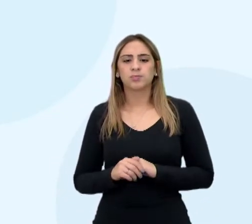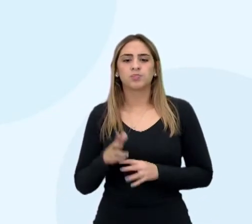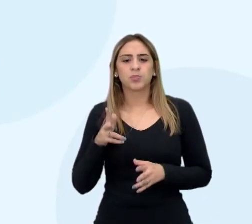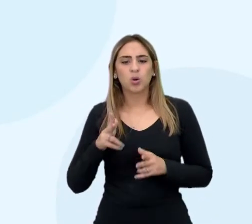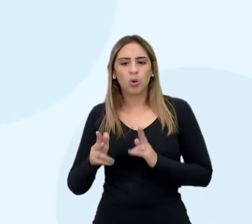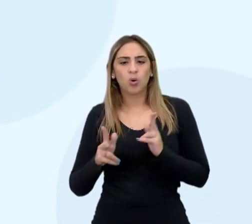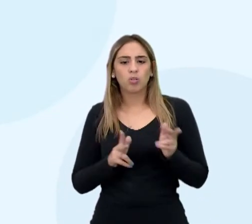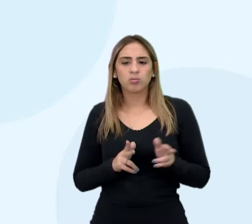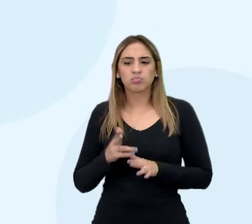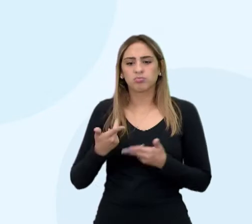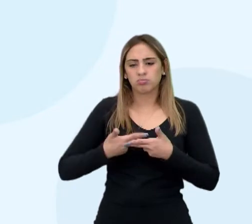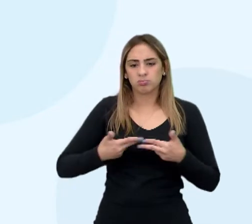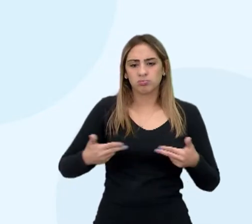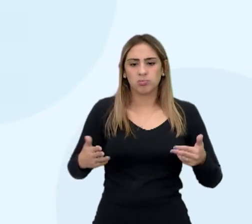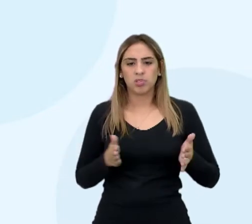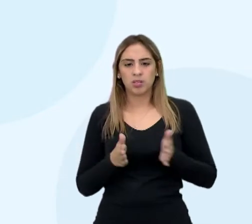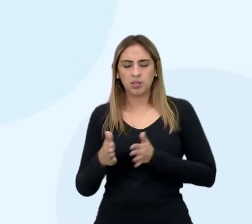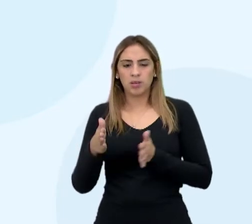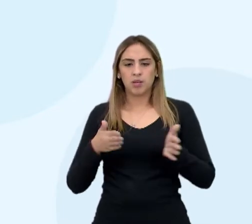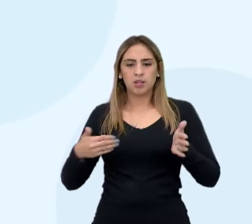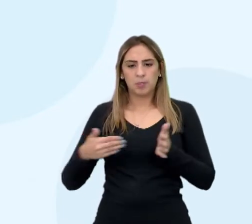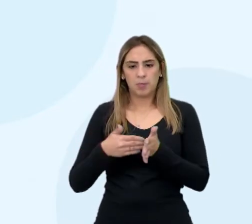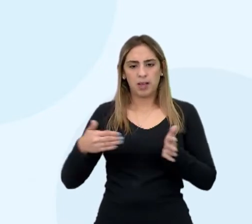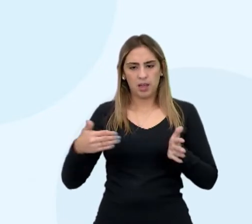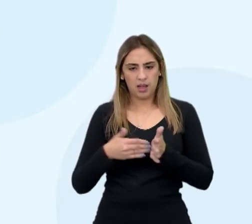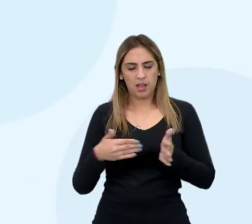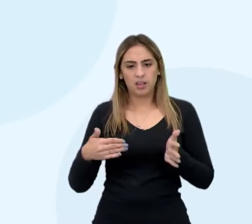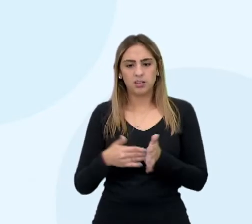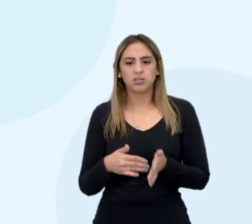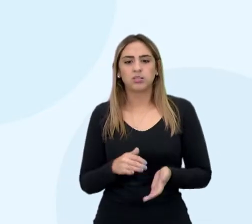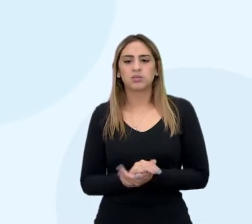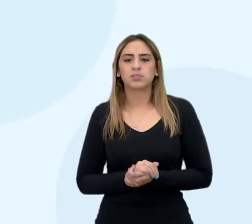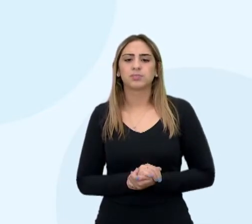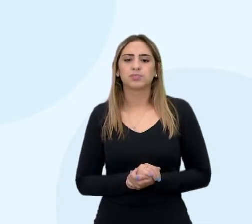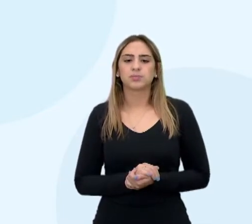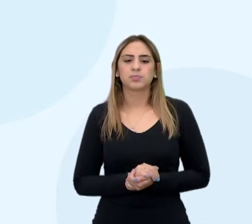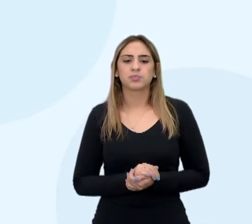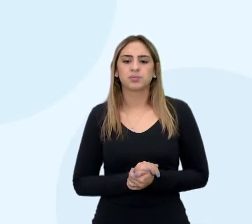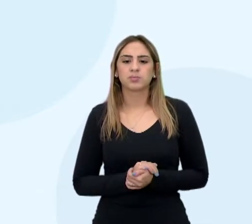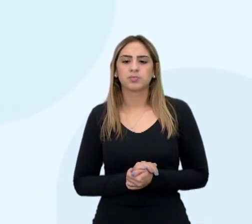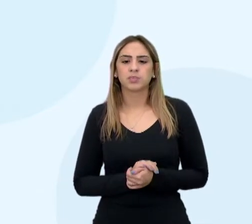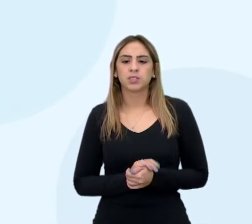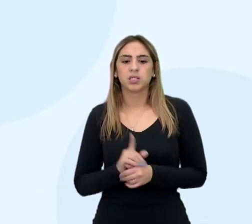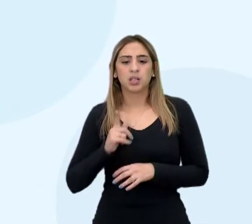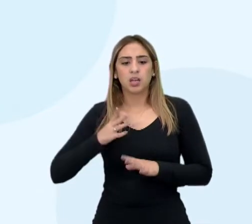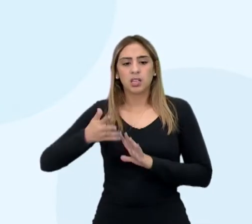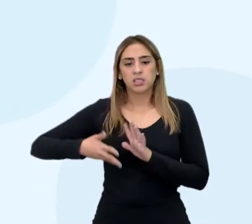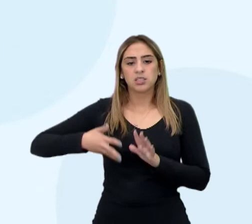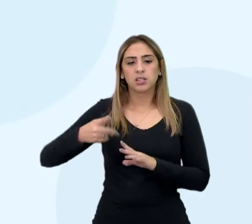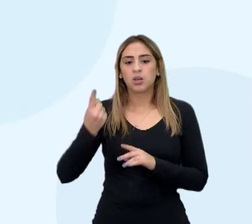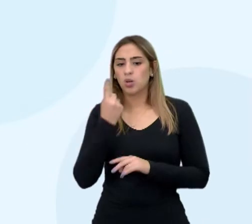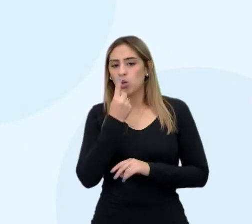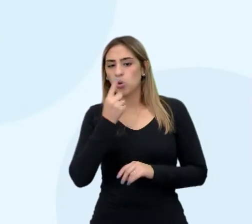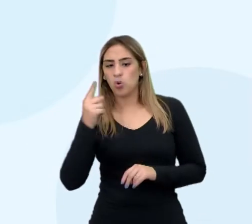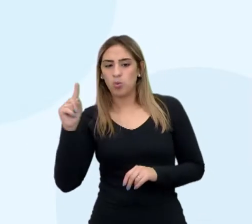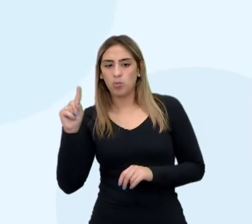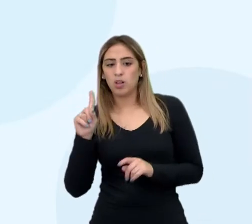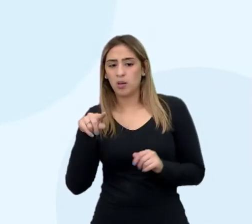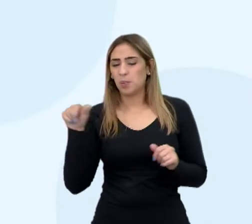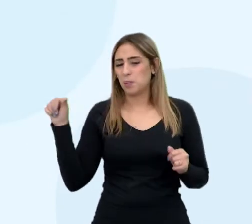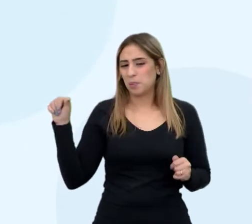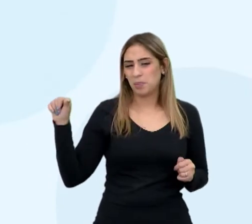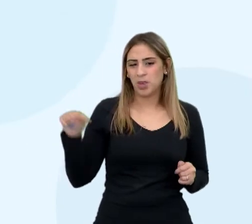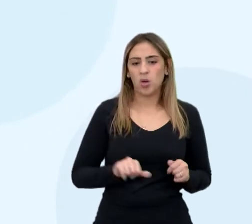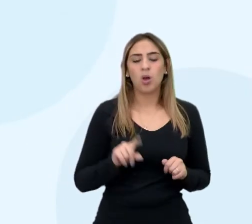canalizações, torções nas vias de caminho de ferro, empolamentos e fissuração nas estradas. E o último, que é o catastrófico, que é